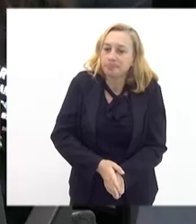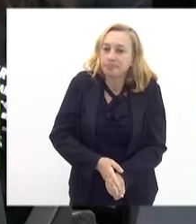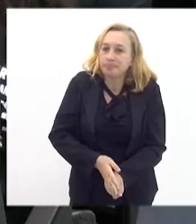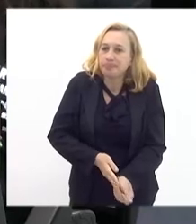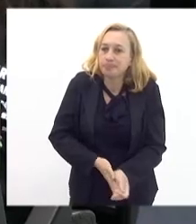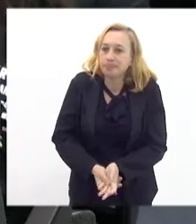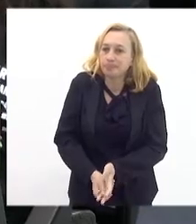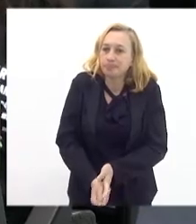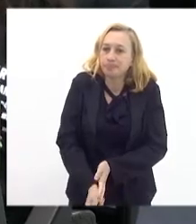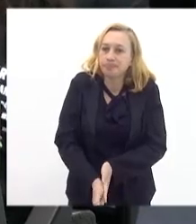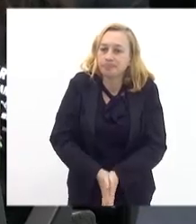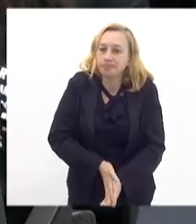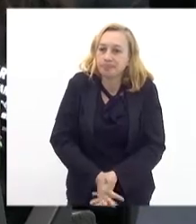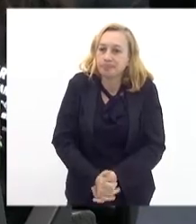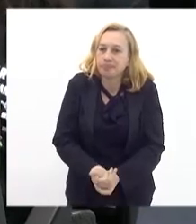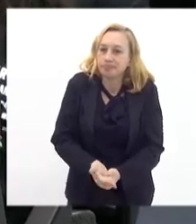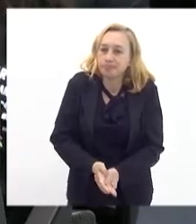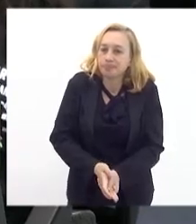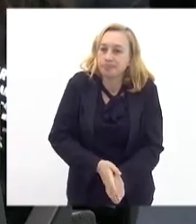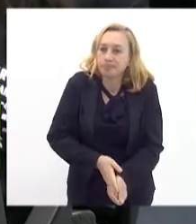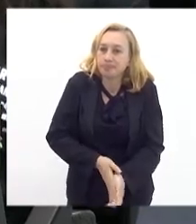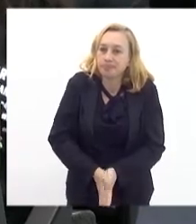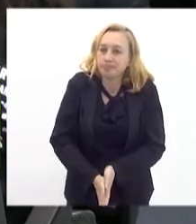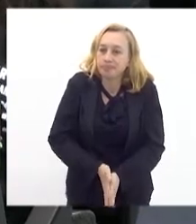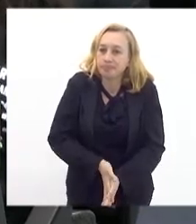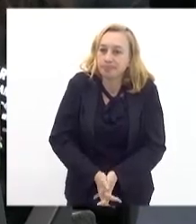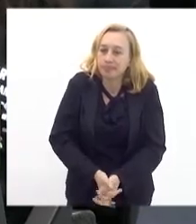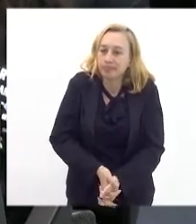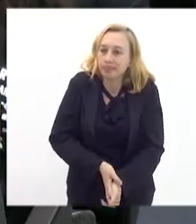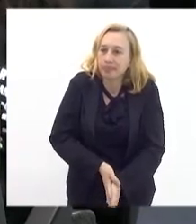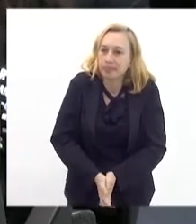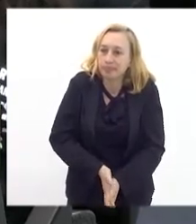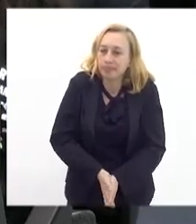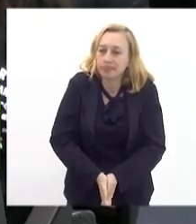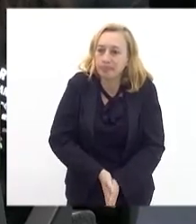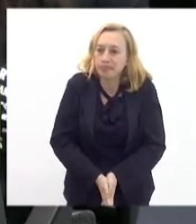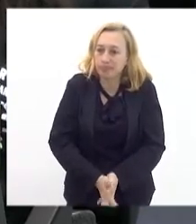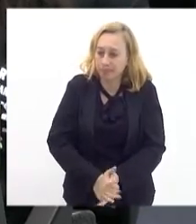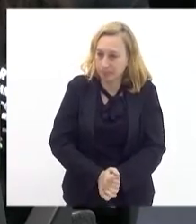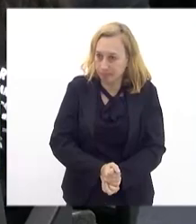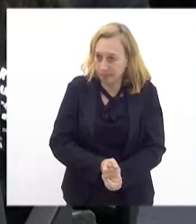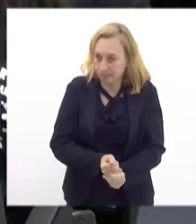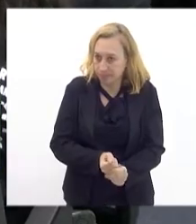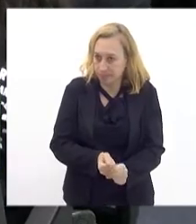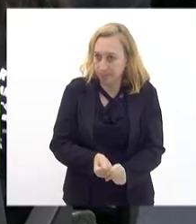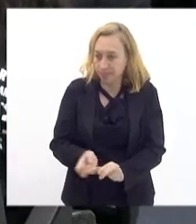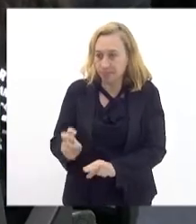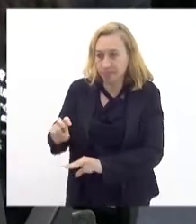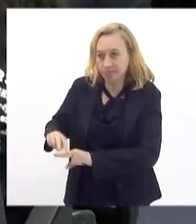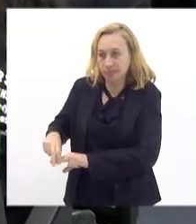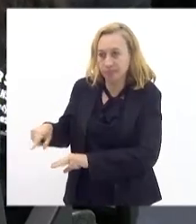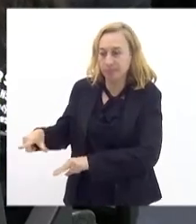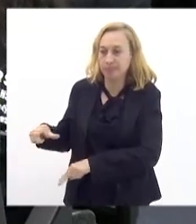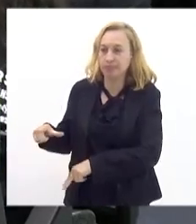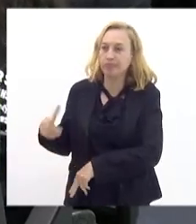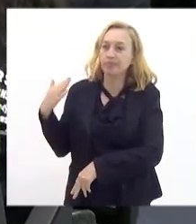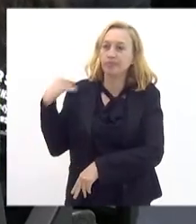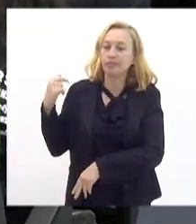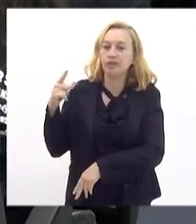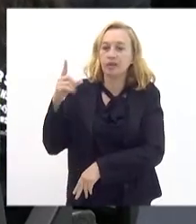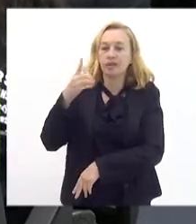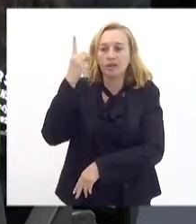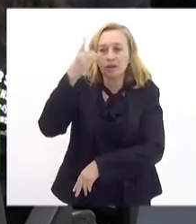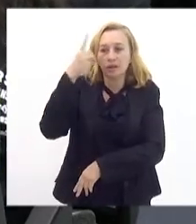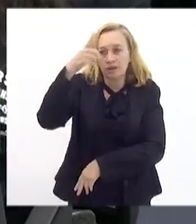não Felipe você pode ser até aqui ao lado do deputado de spaulo para você dar todas as explicações vão morar deverá pelos Paulo e não só